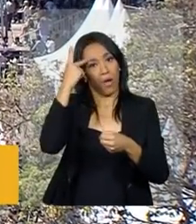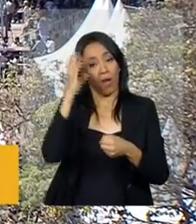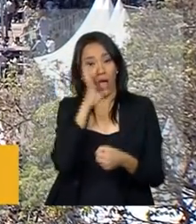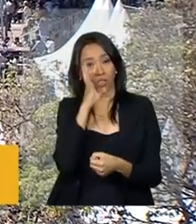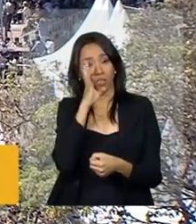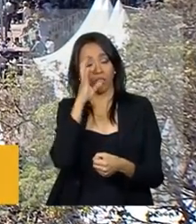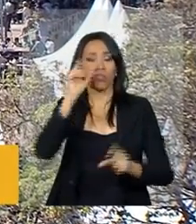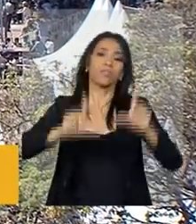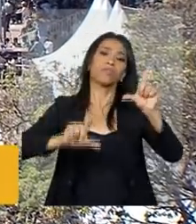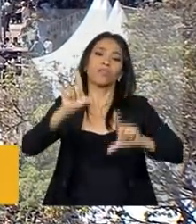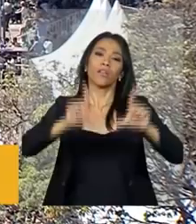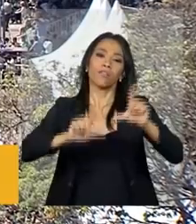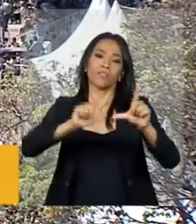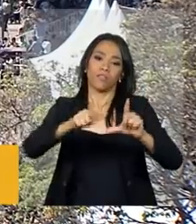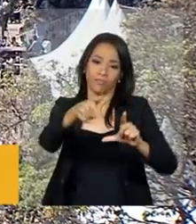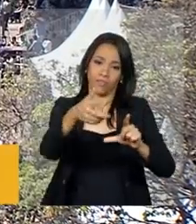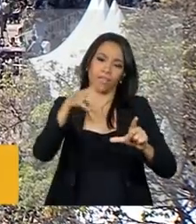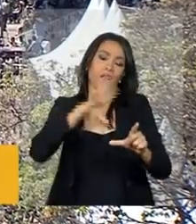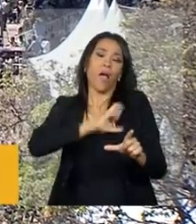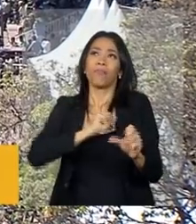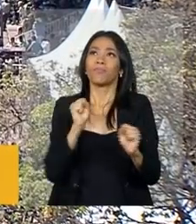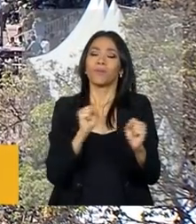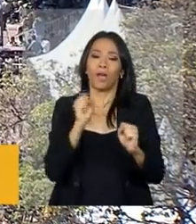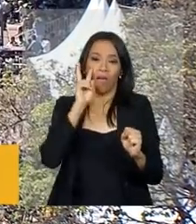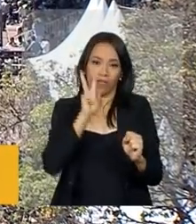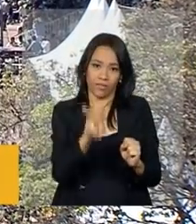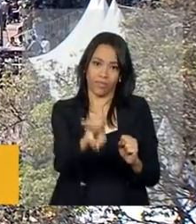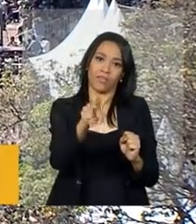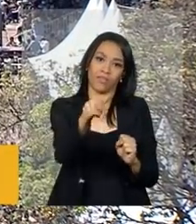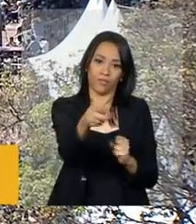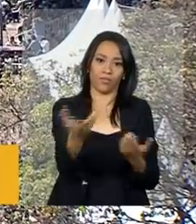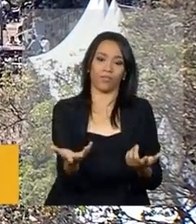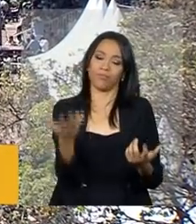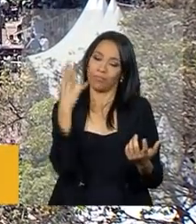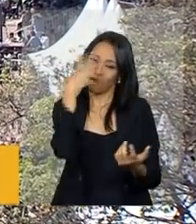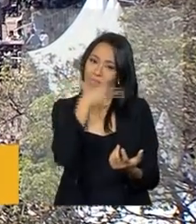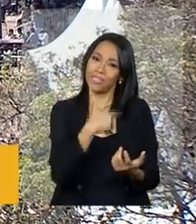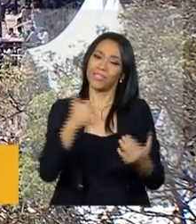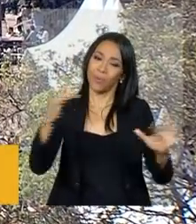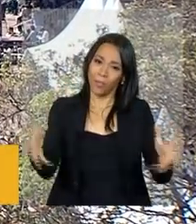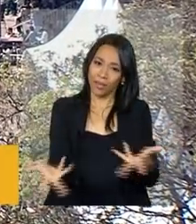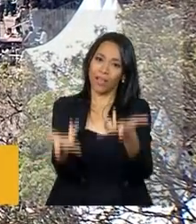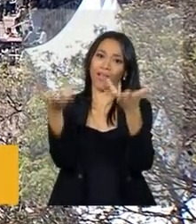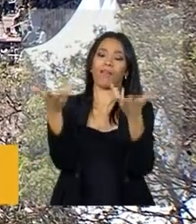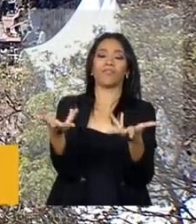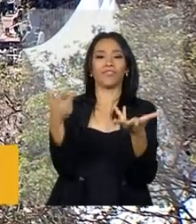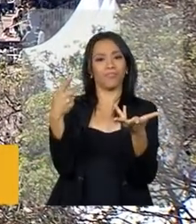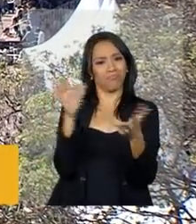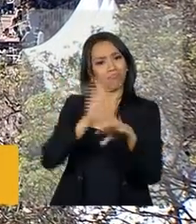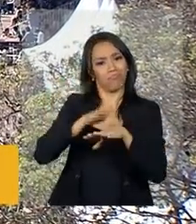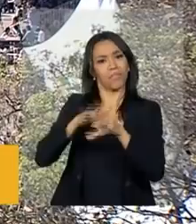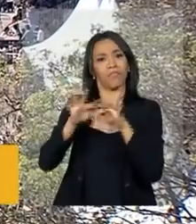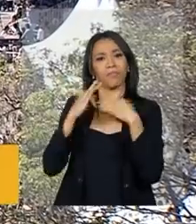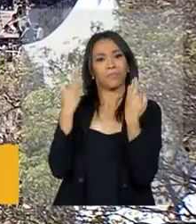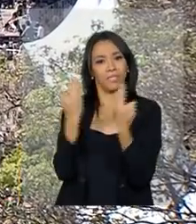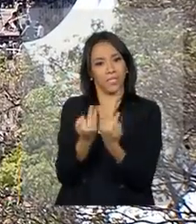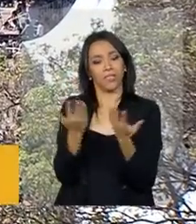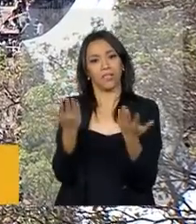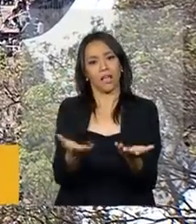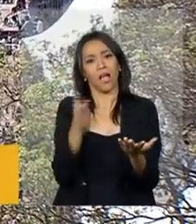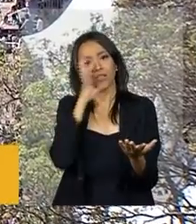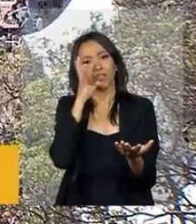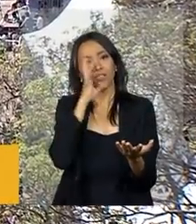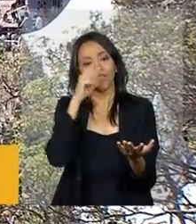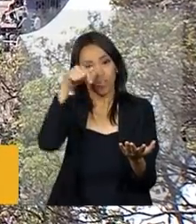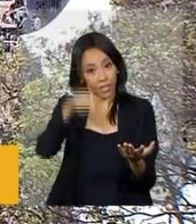o desfile que ele tanto amava. Olha só que bonita homenagem ao Antônio Danelon, da própria família, lá de Piracicaba, acompanhando o desfile